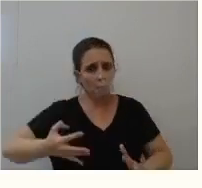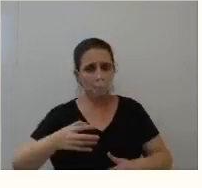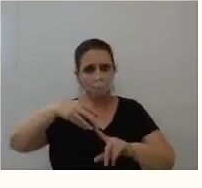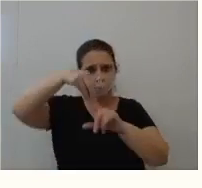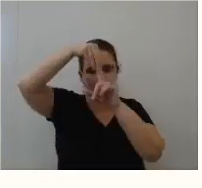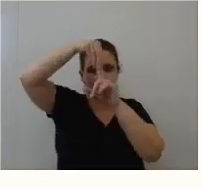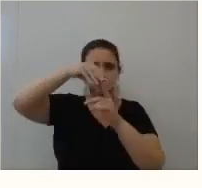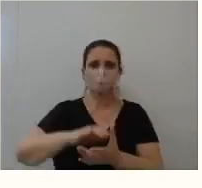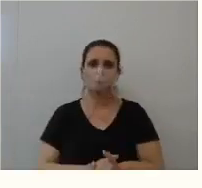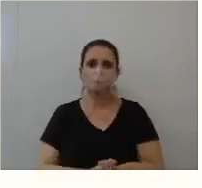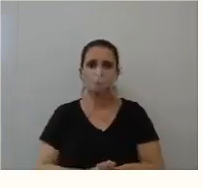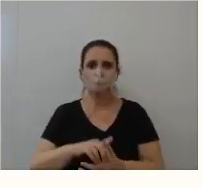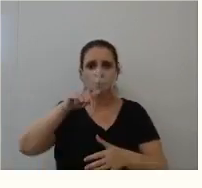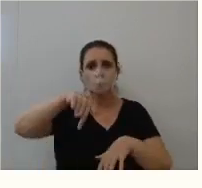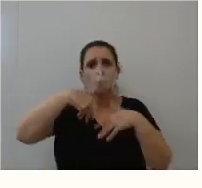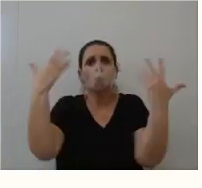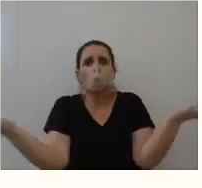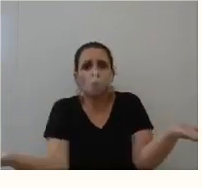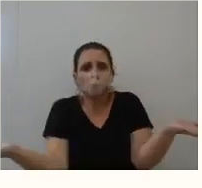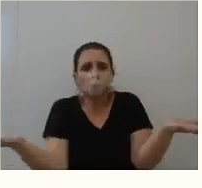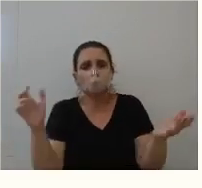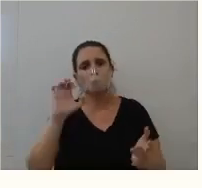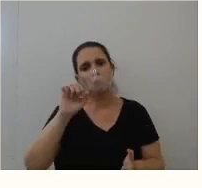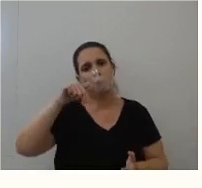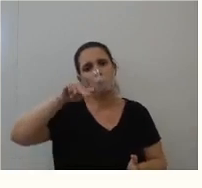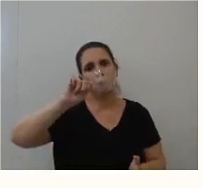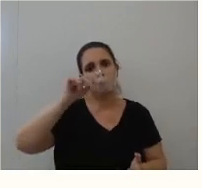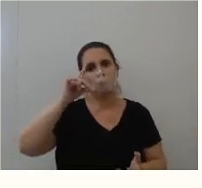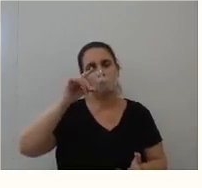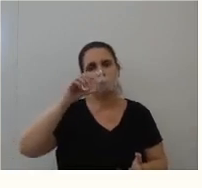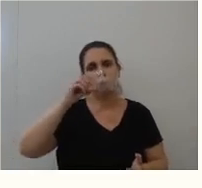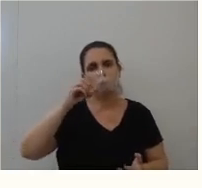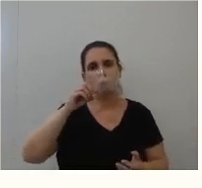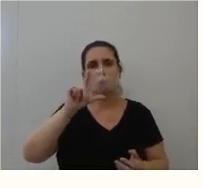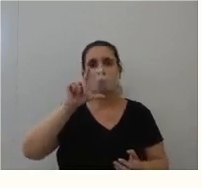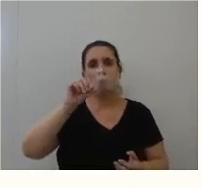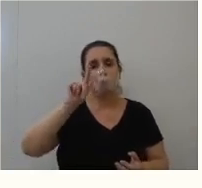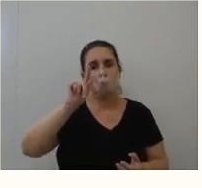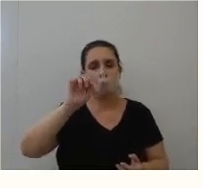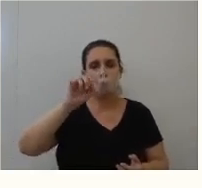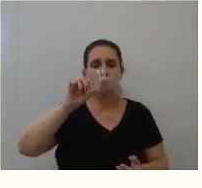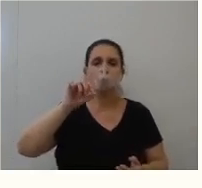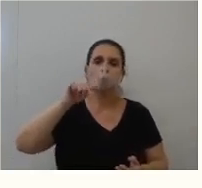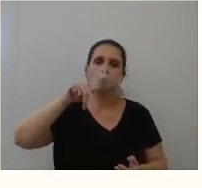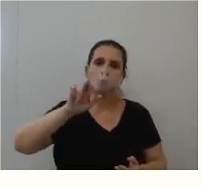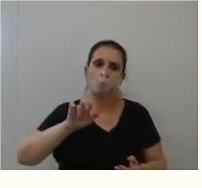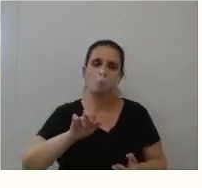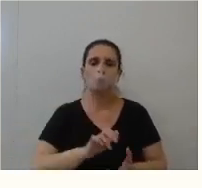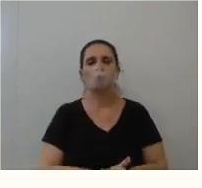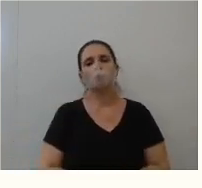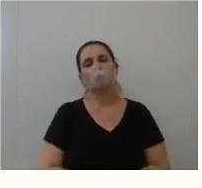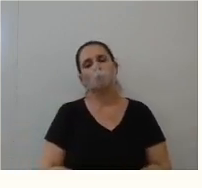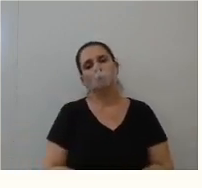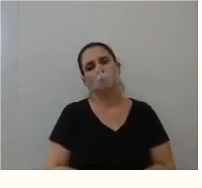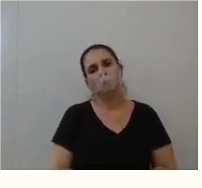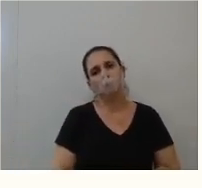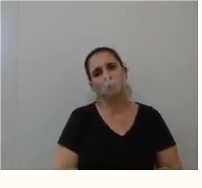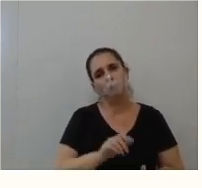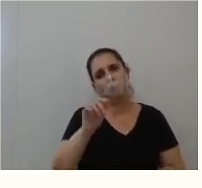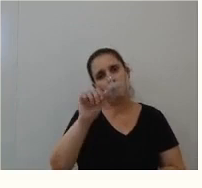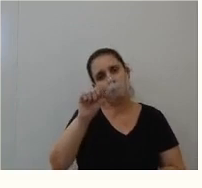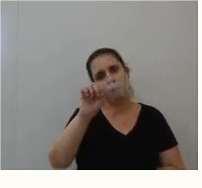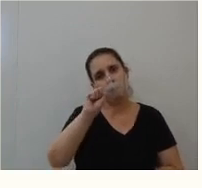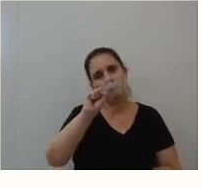principais são quando, enquanto, logo que, mal, logo que, né? Assim